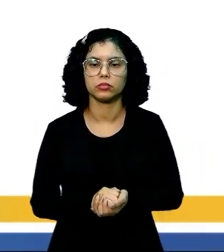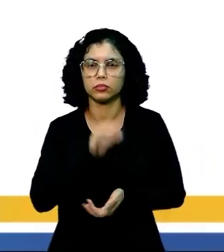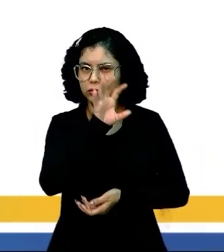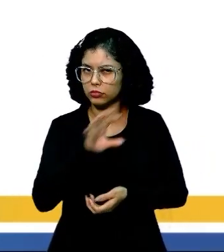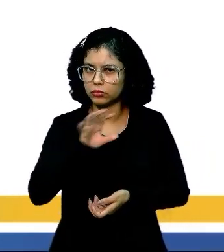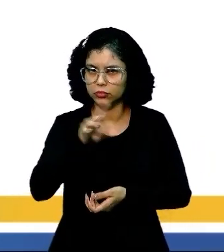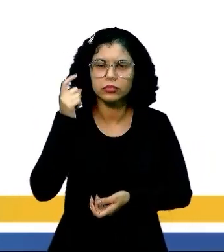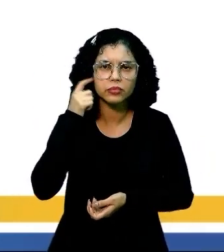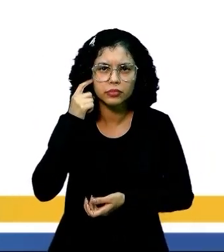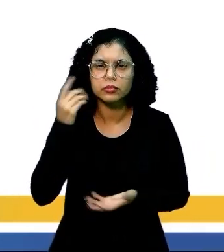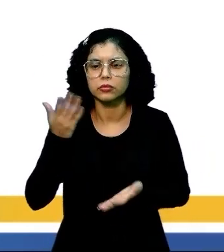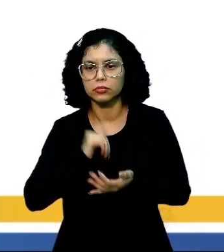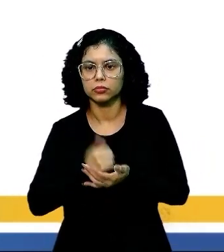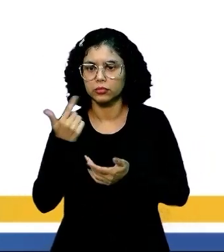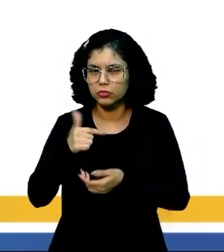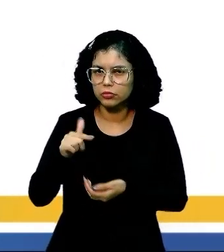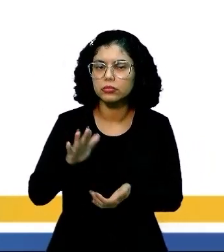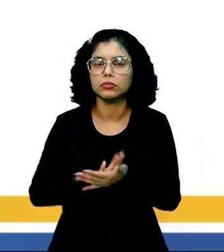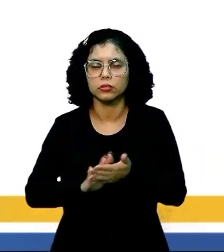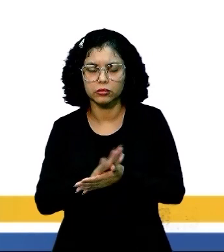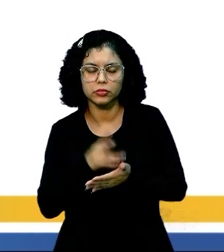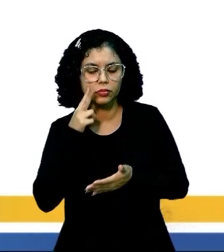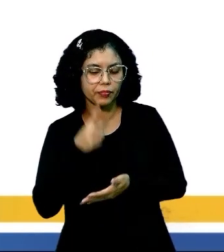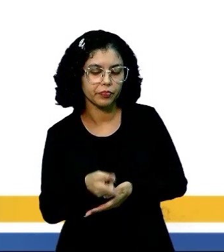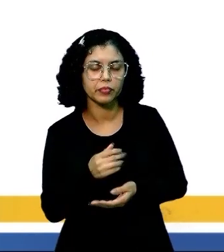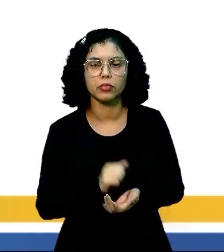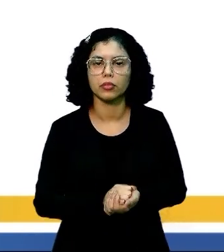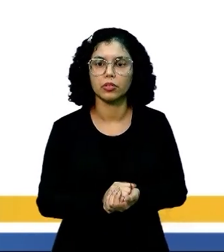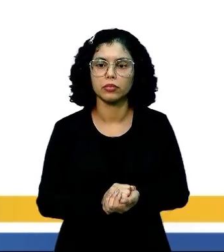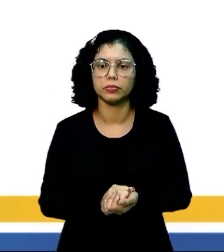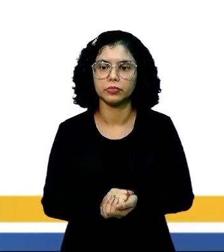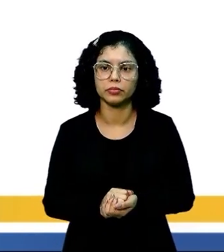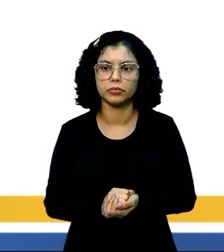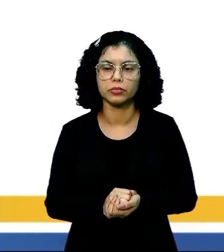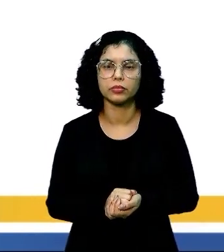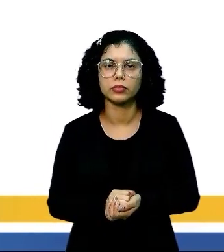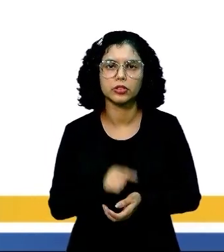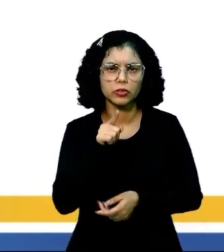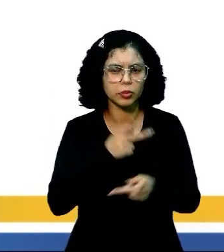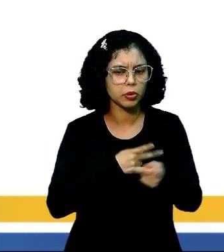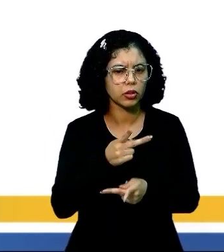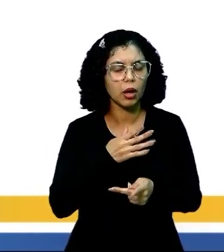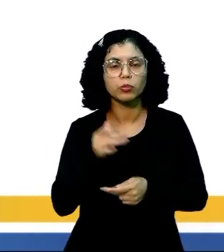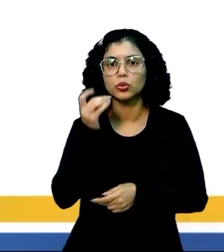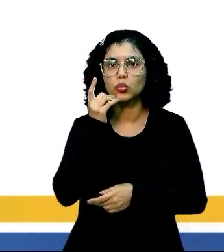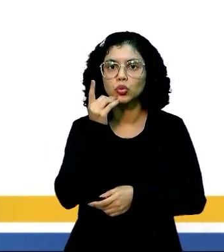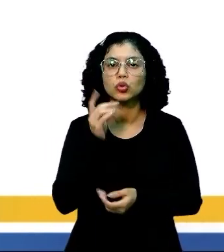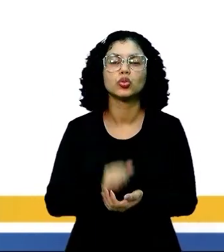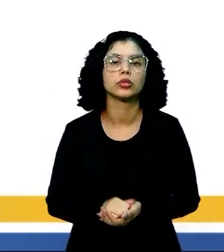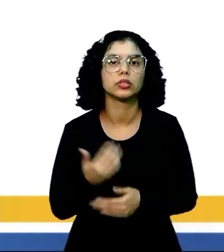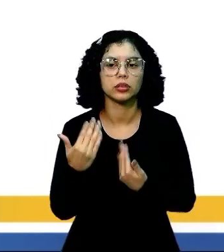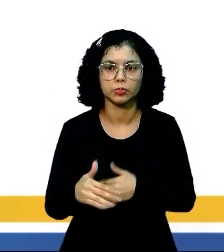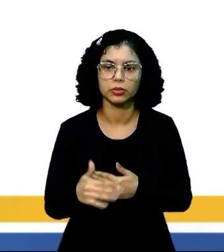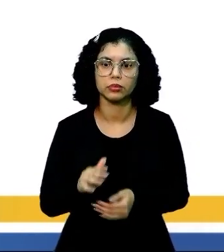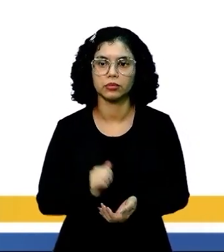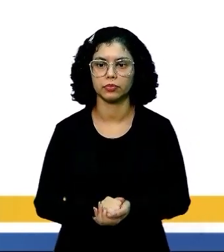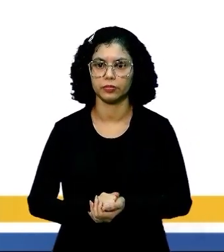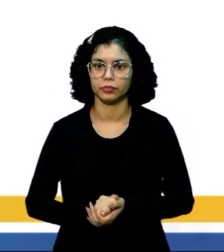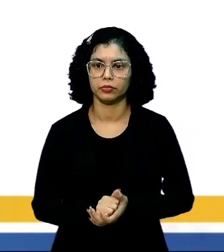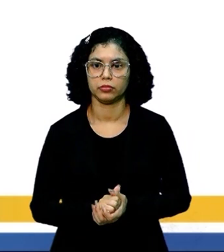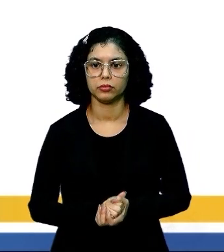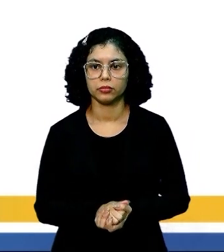mapinha mental, de repente um esquema ali pré-estabelecido que você planejou para o dia da prova, né? Que é um velho decoreba